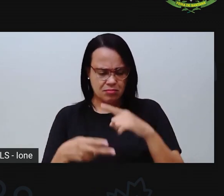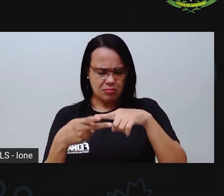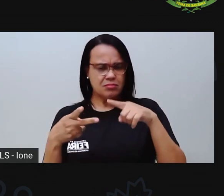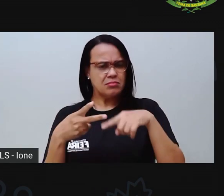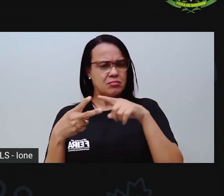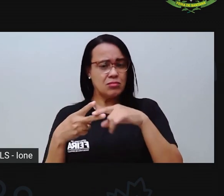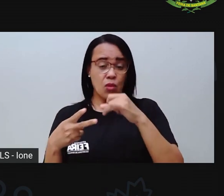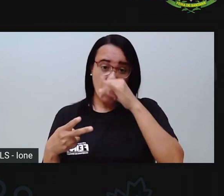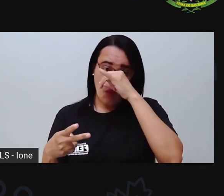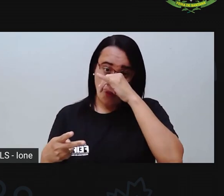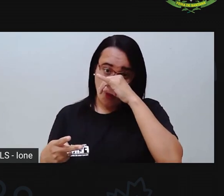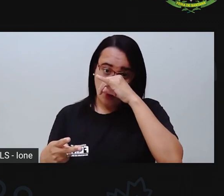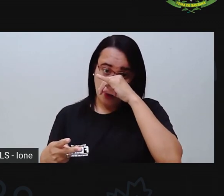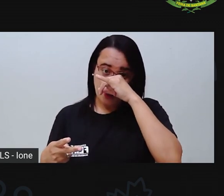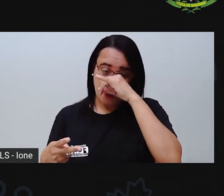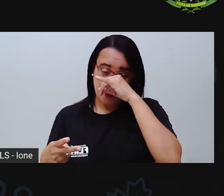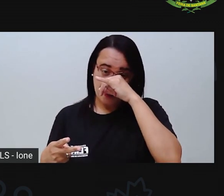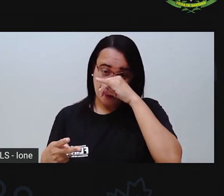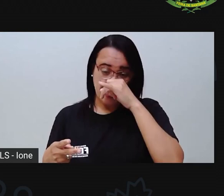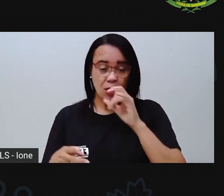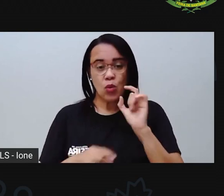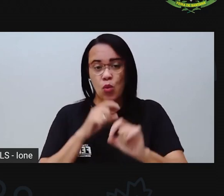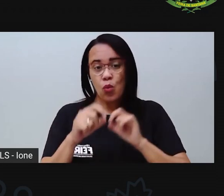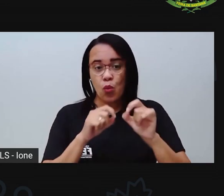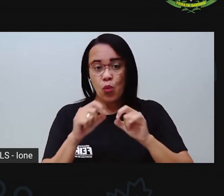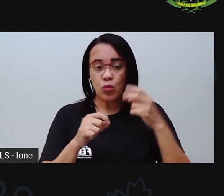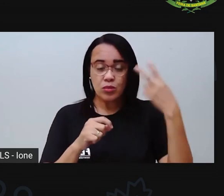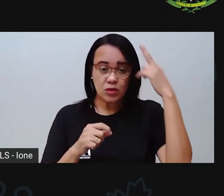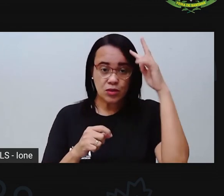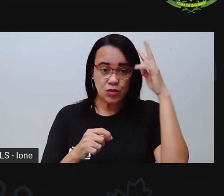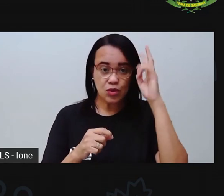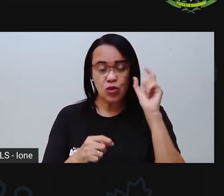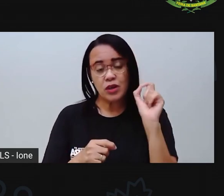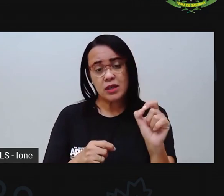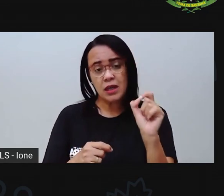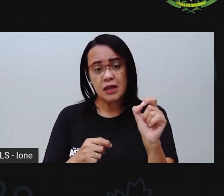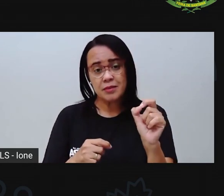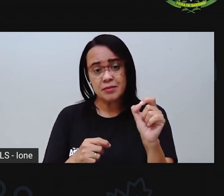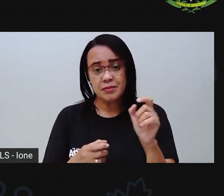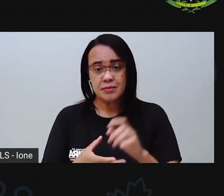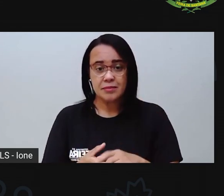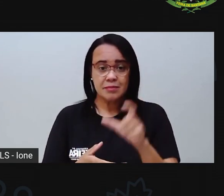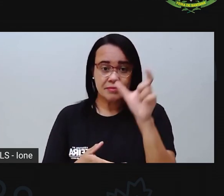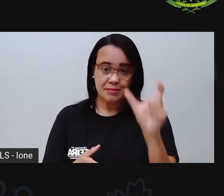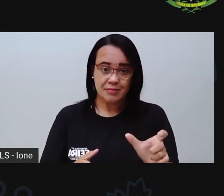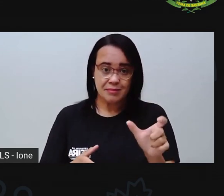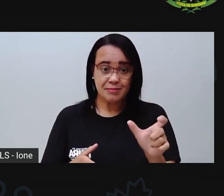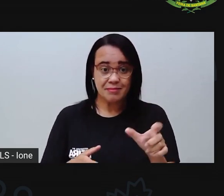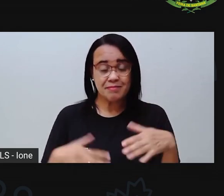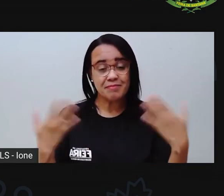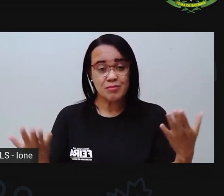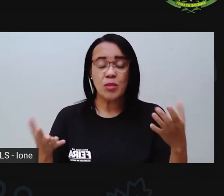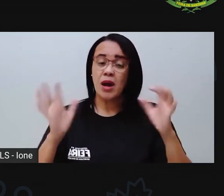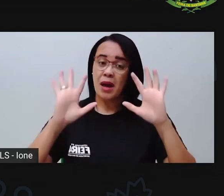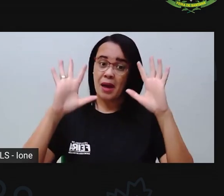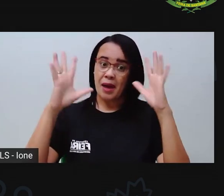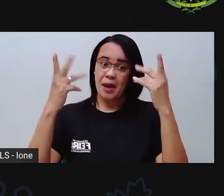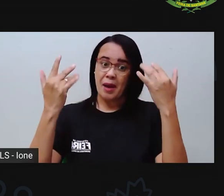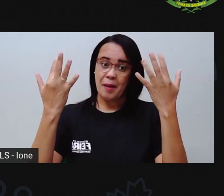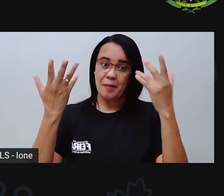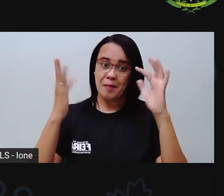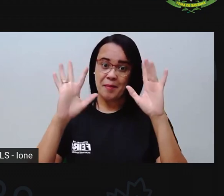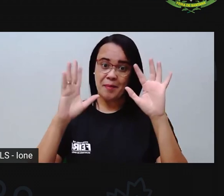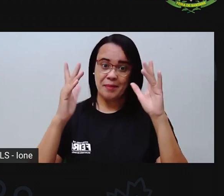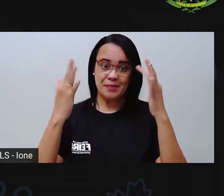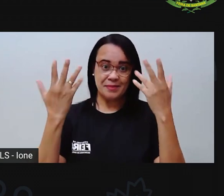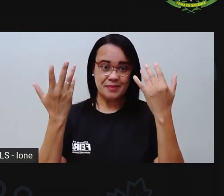Na verdade, quem eram os porquinhos que aparecem na história? São, ó, as mãos, né? Vocês viram que